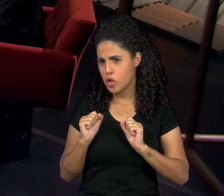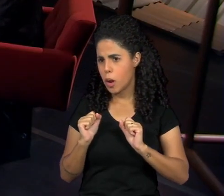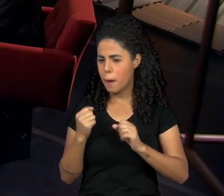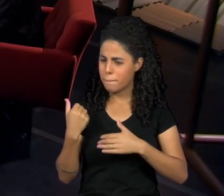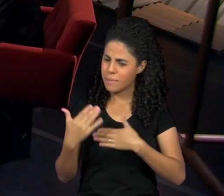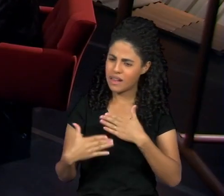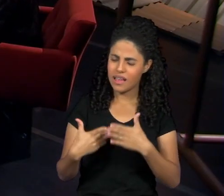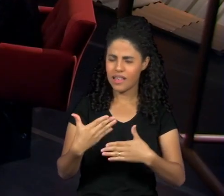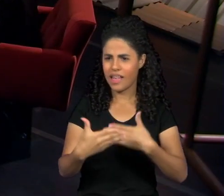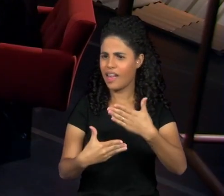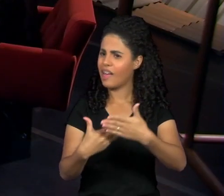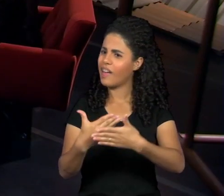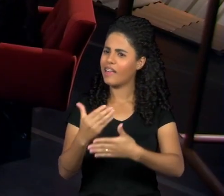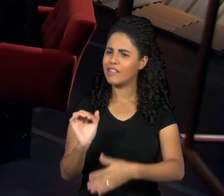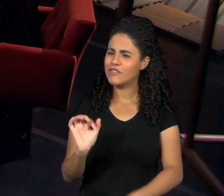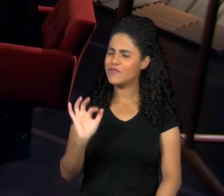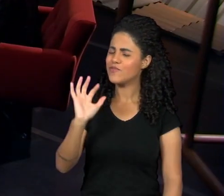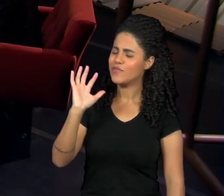percorrendo